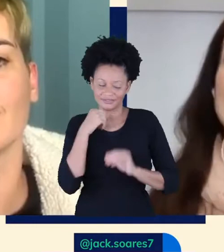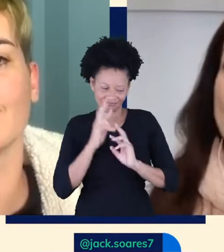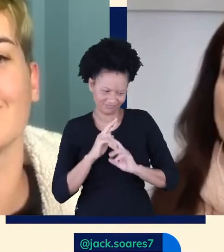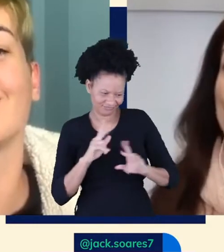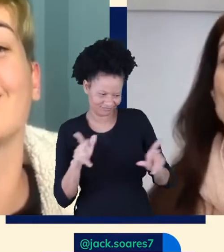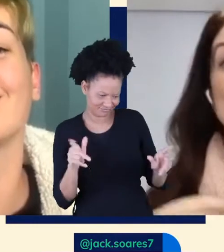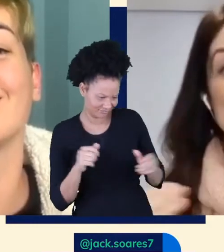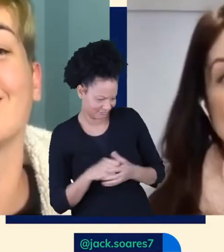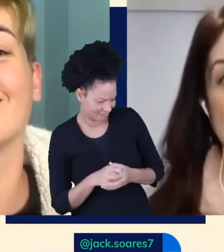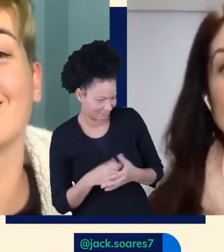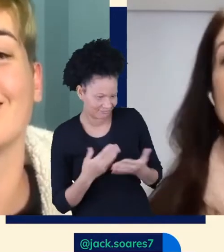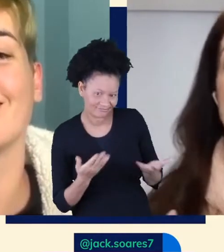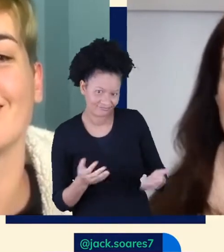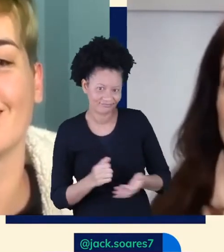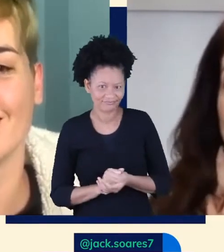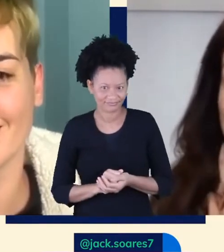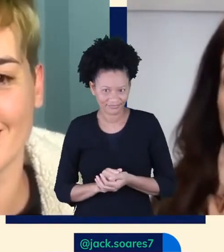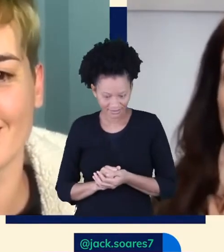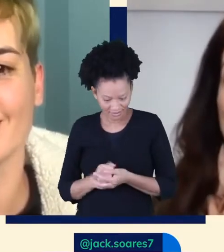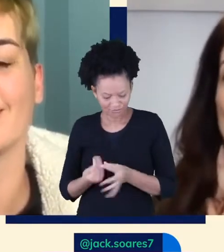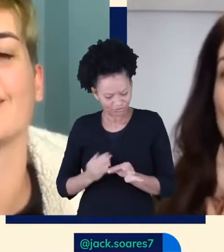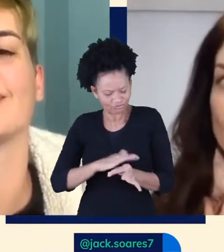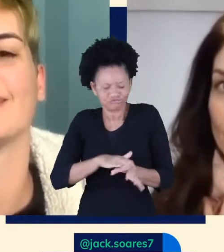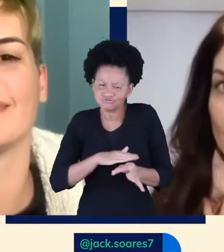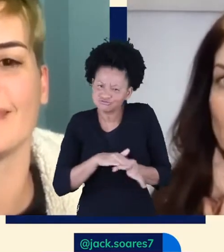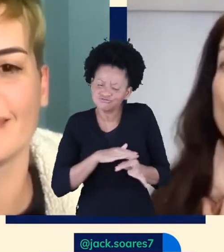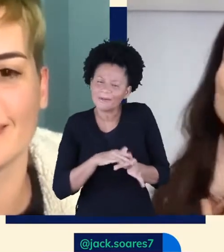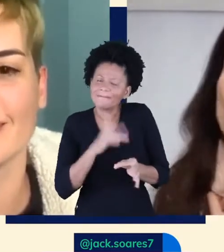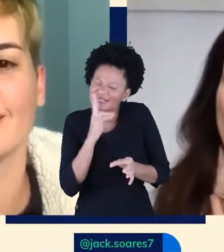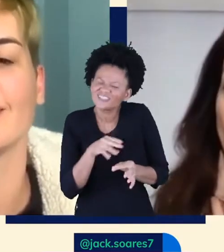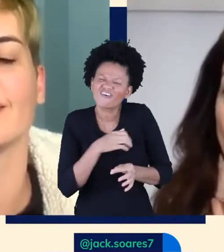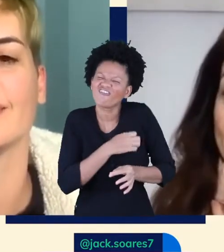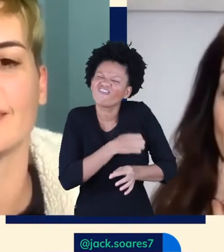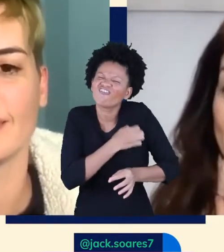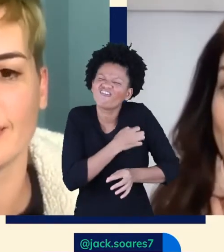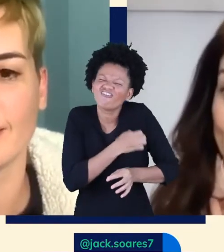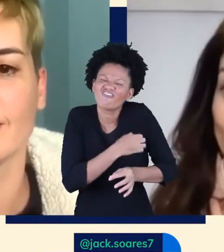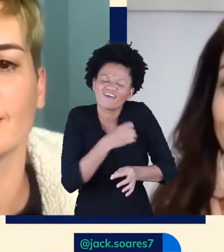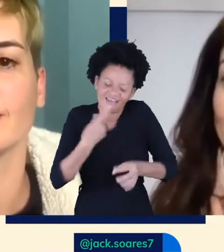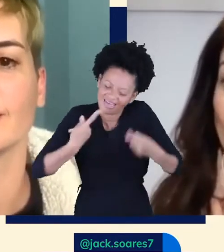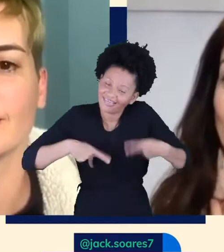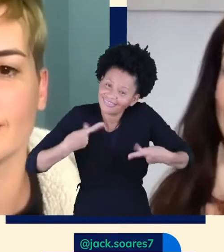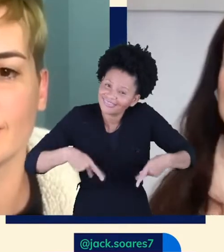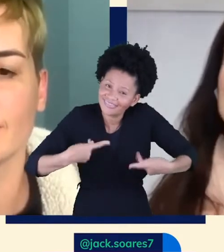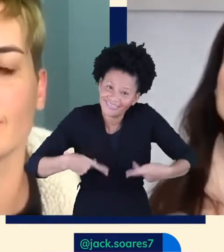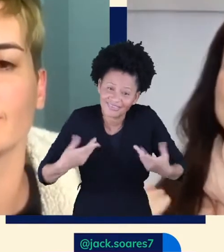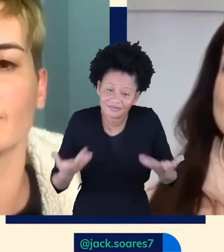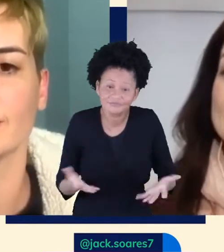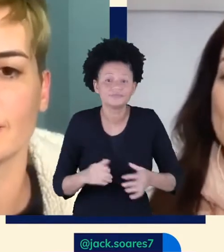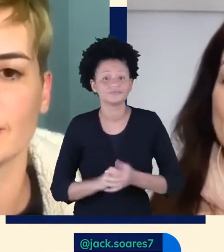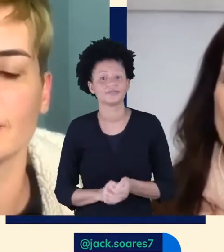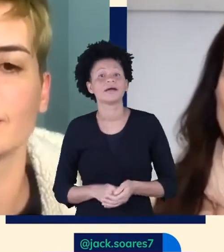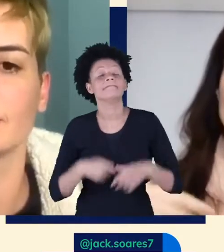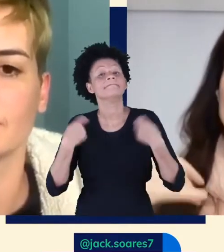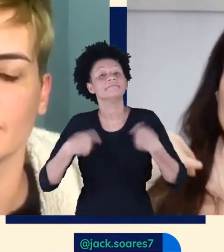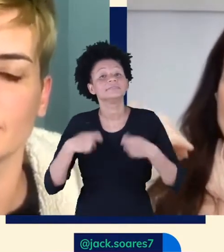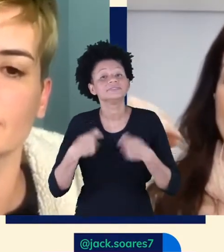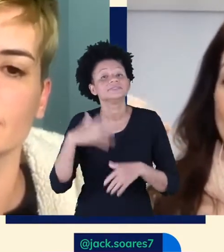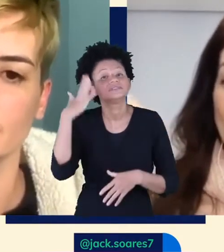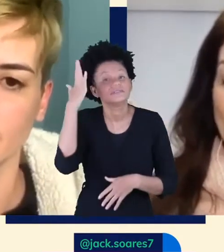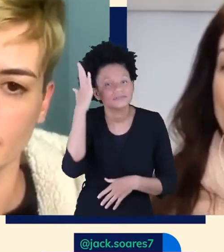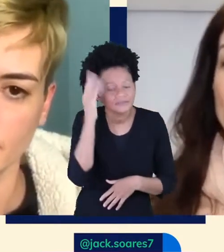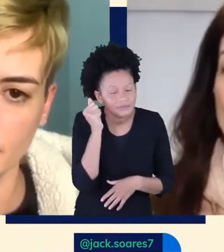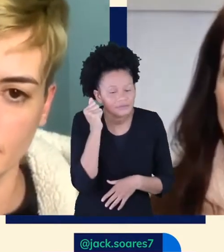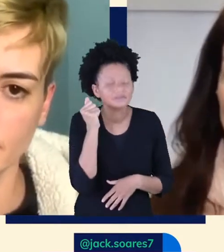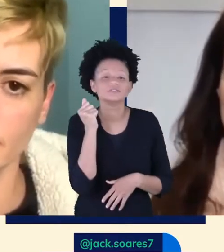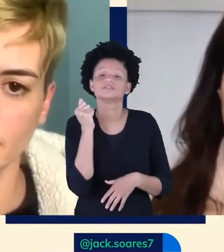fala, quando a gente lava, dá uma sensação, parece uma cosquinha, o teu corpo é assim mesmo, né? Então ela precisa saber que você